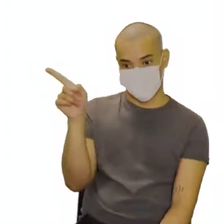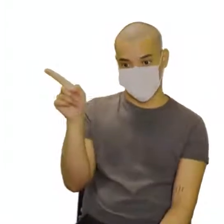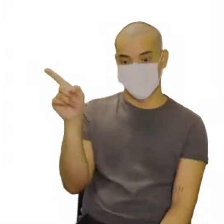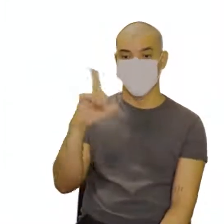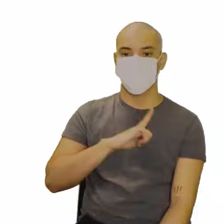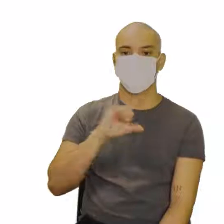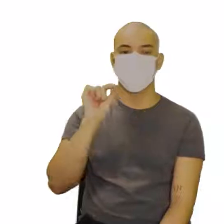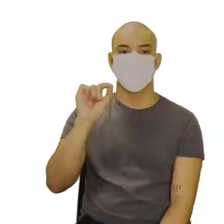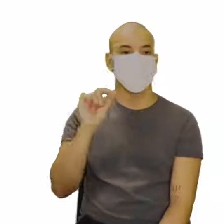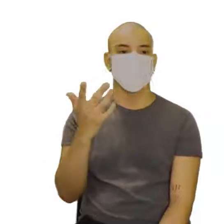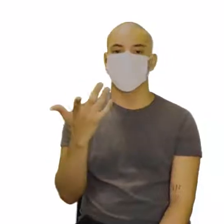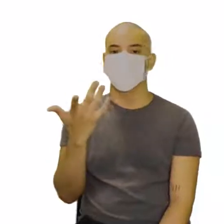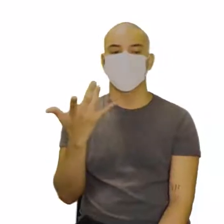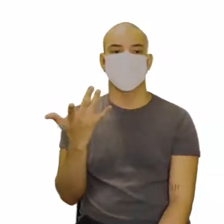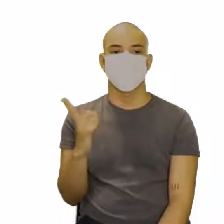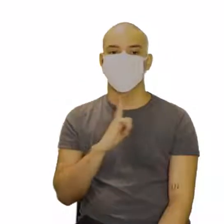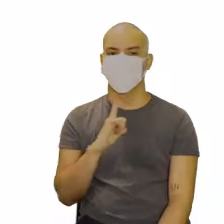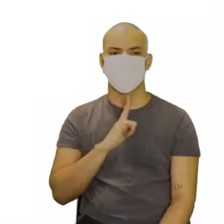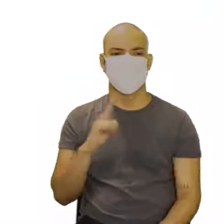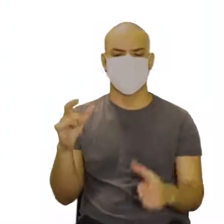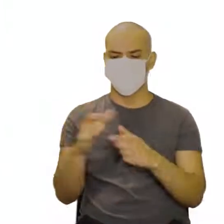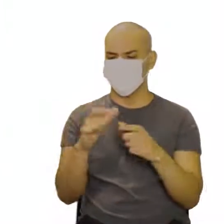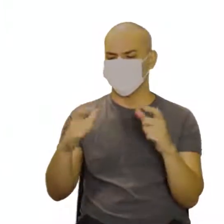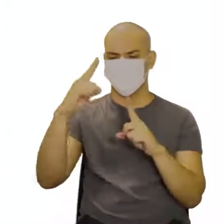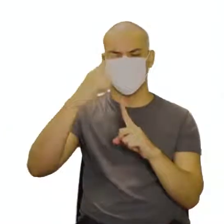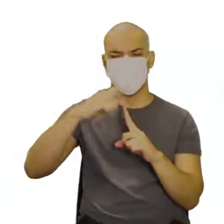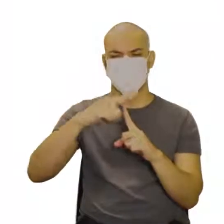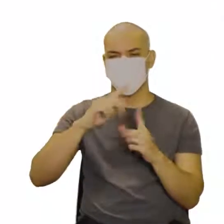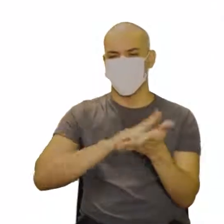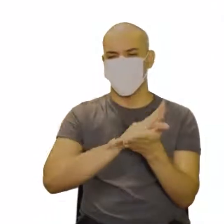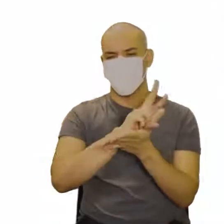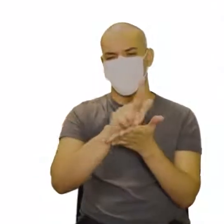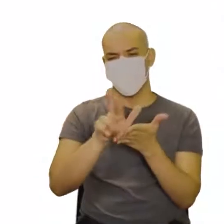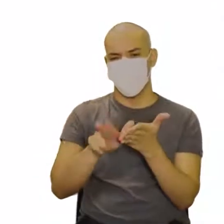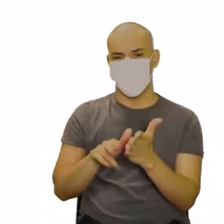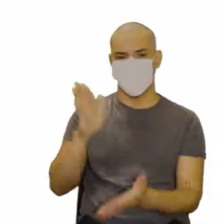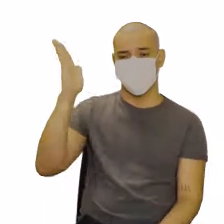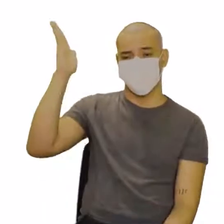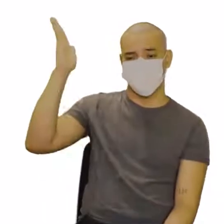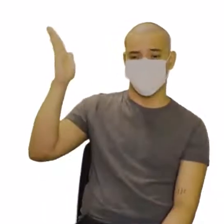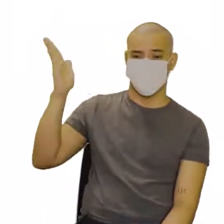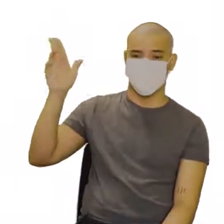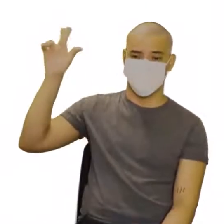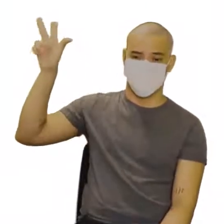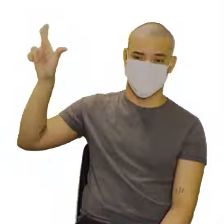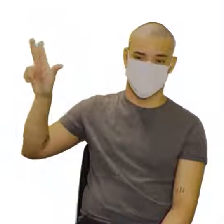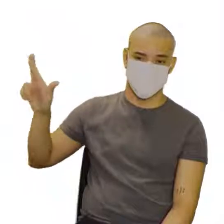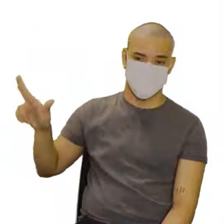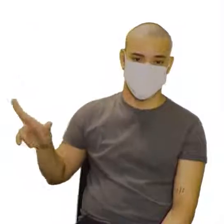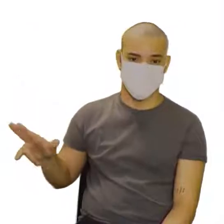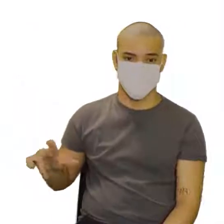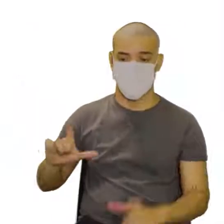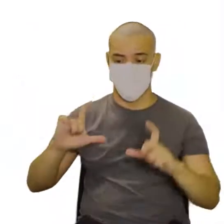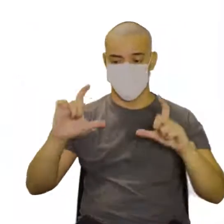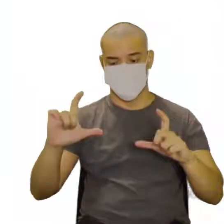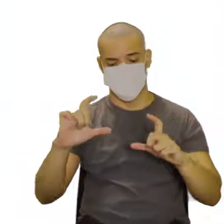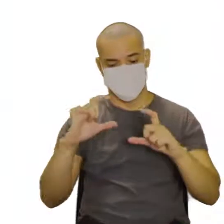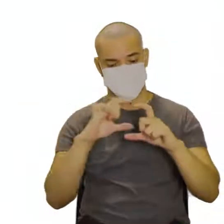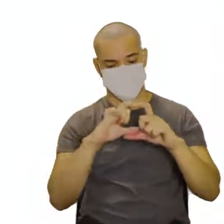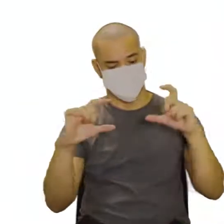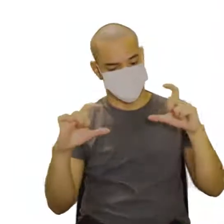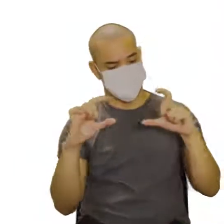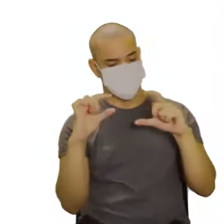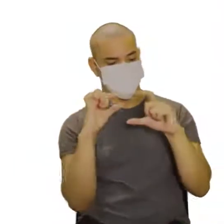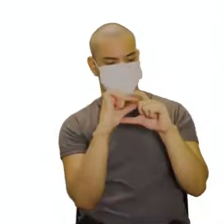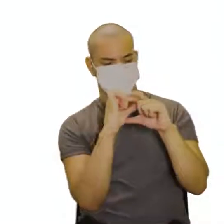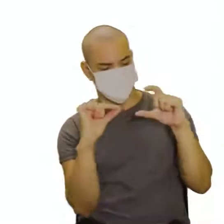nós temos capacitores de tudo quando é tipo. Olha só, vocês podem ver, tem capacitores maiores, tem